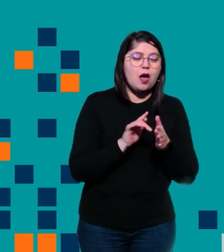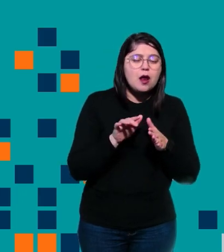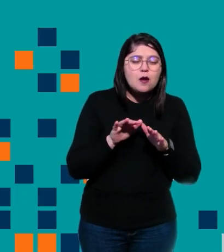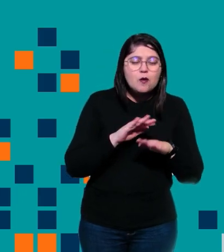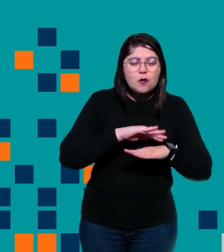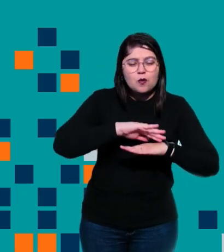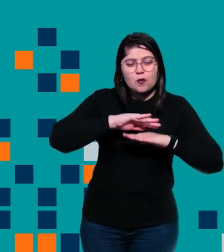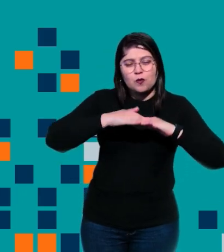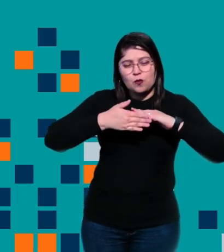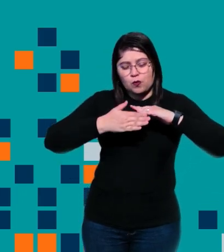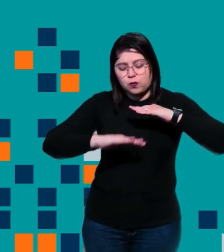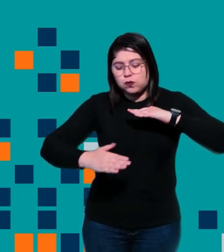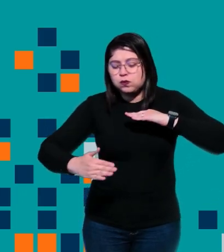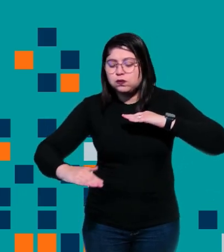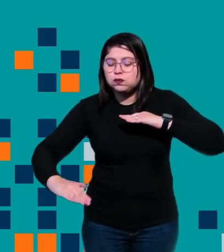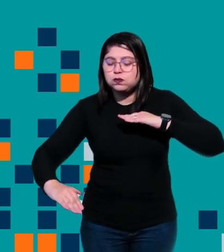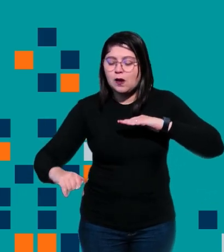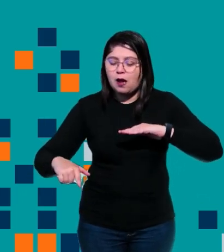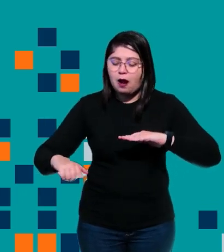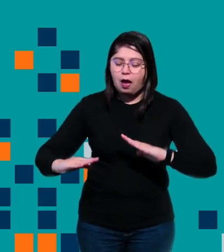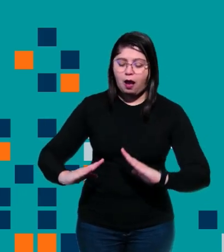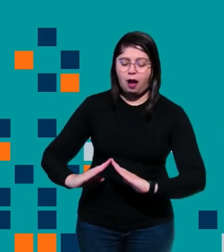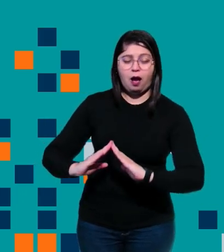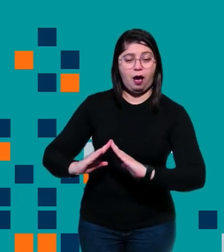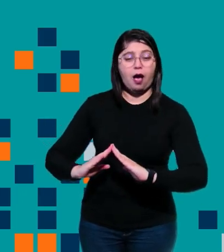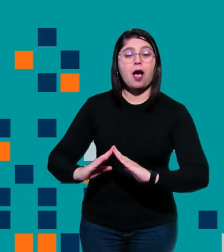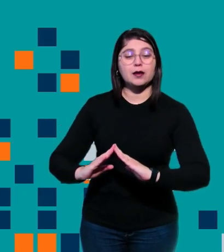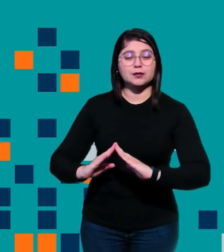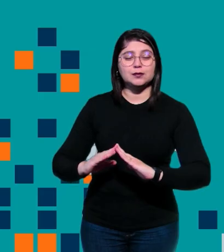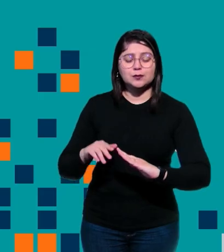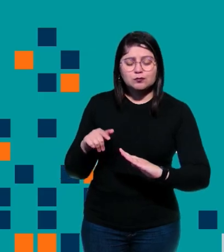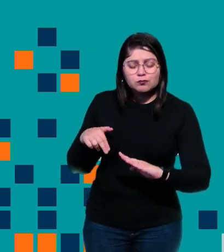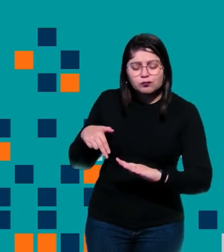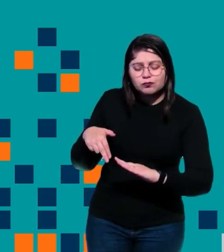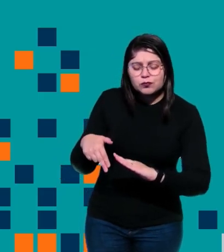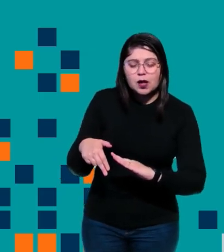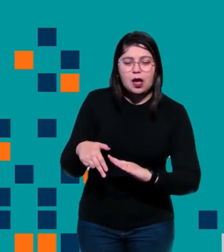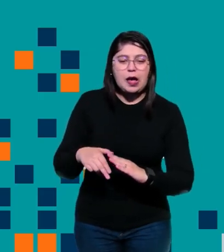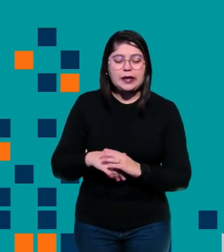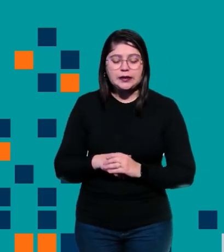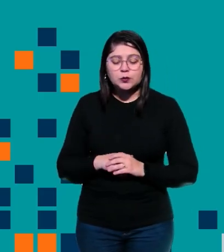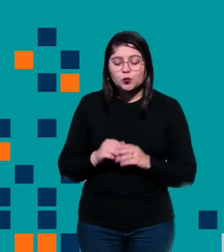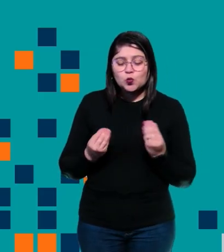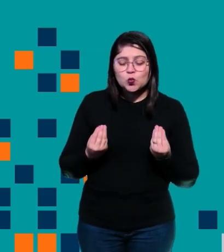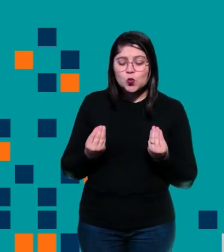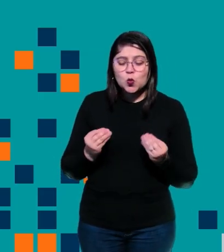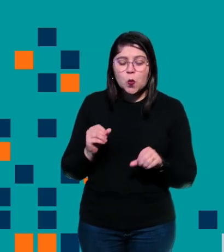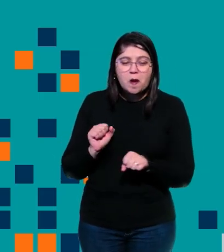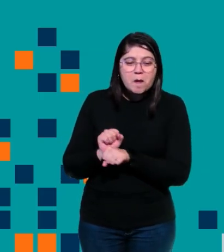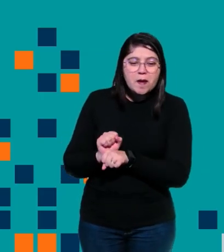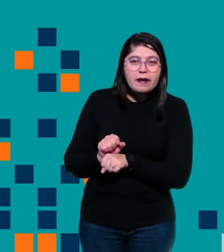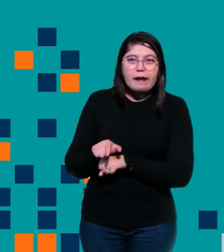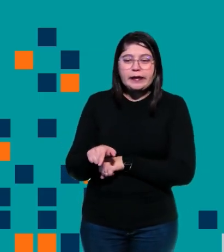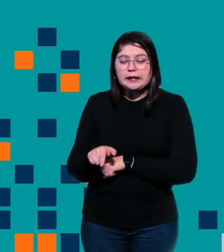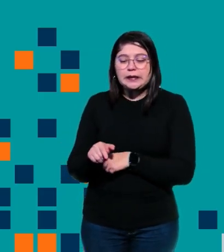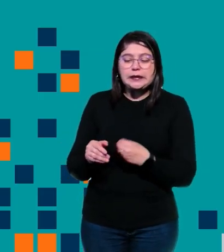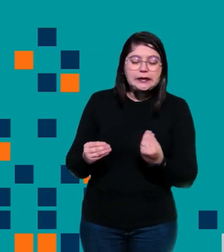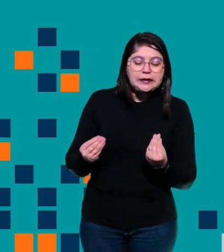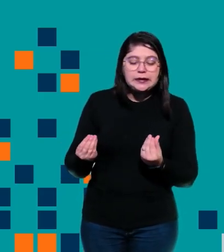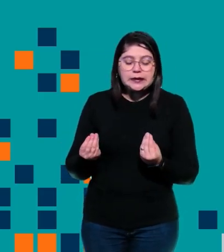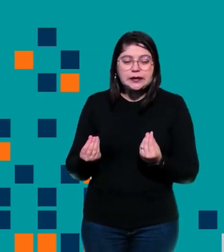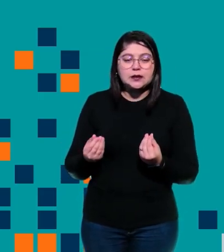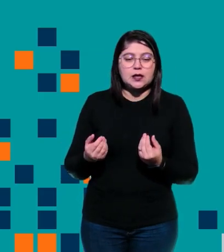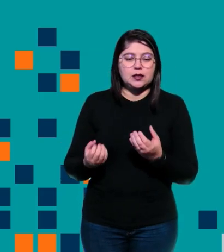o carro descia, as pessoas desciam até a cota da casa. A gente resolveu, não, vai parar num plano aqui em cima. Então, a gente criou